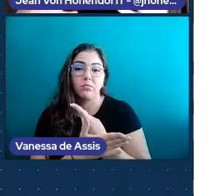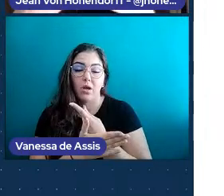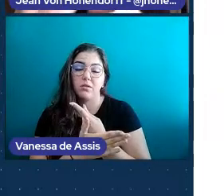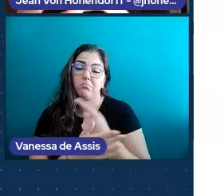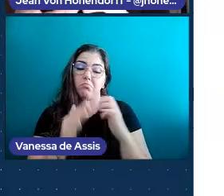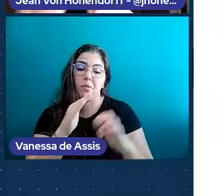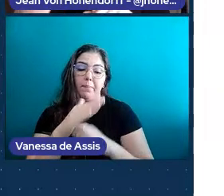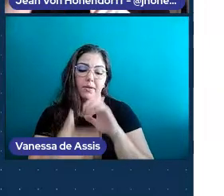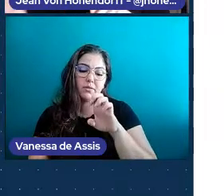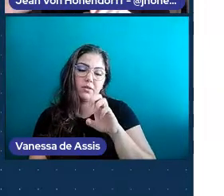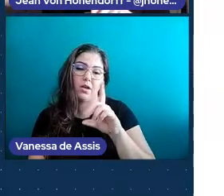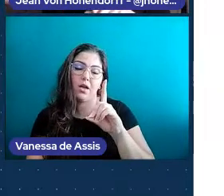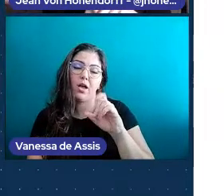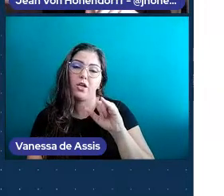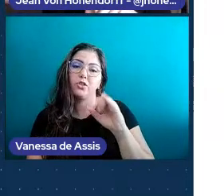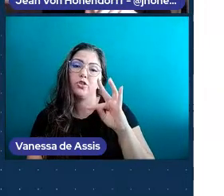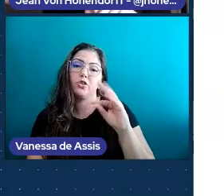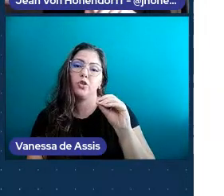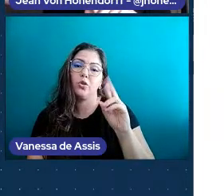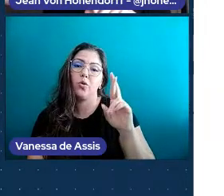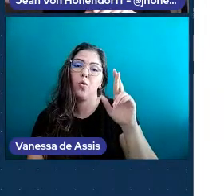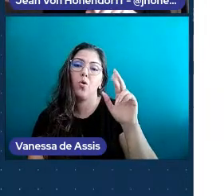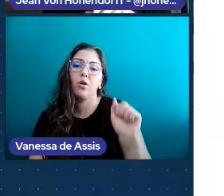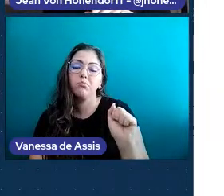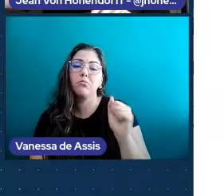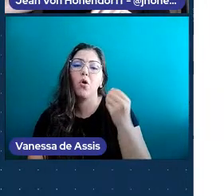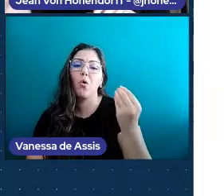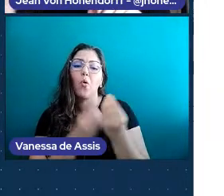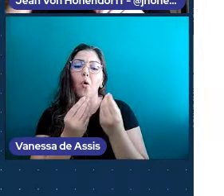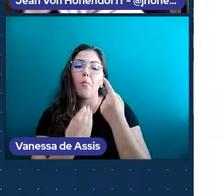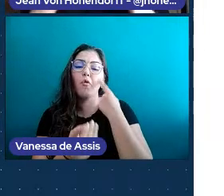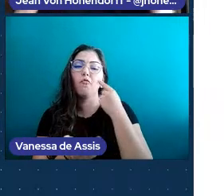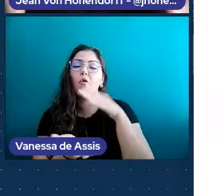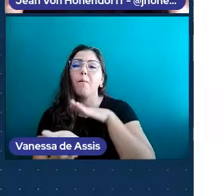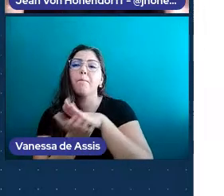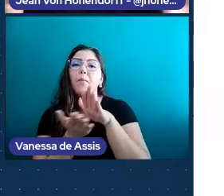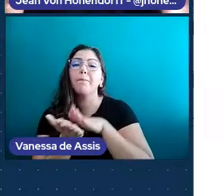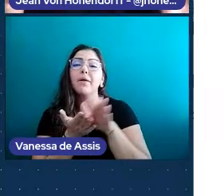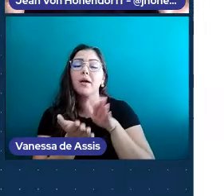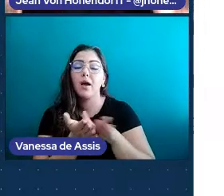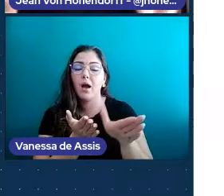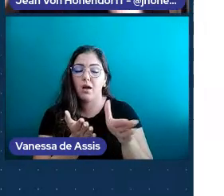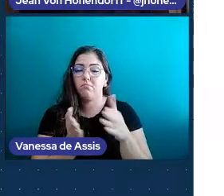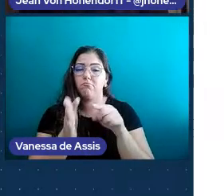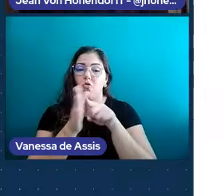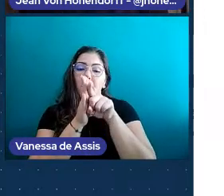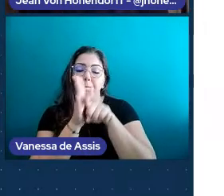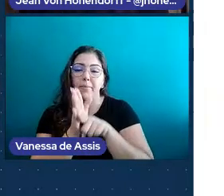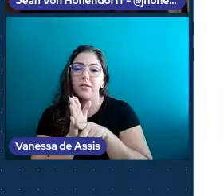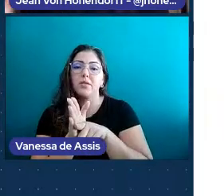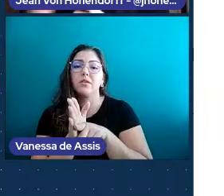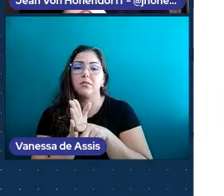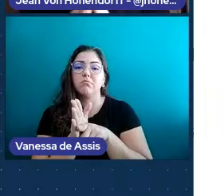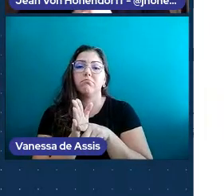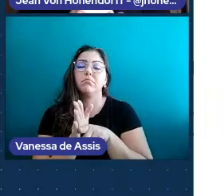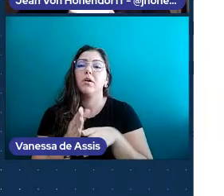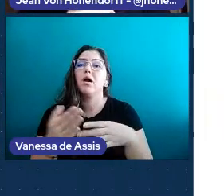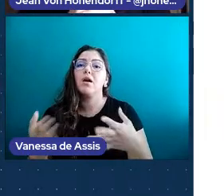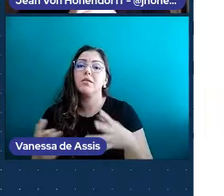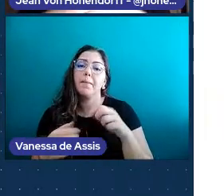Como é que eu vou avaliar um artigo, então, proveniente de pesquisa qualitativa, dada a pluralidade do que